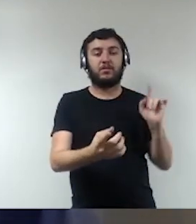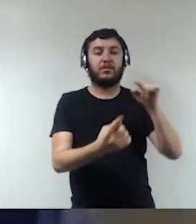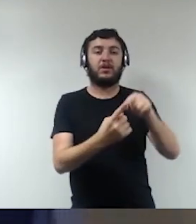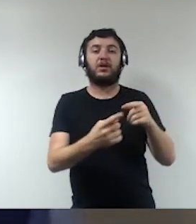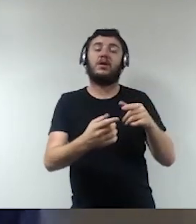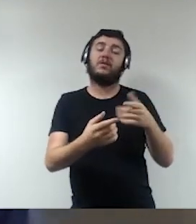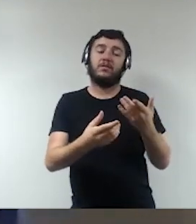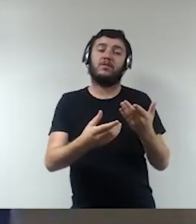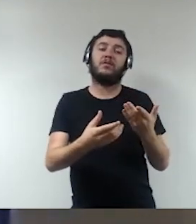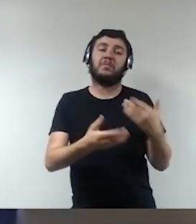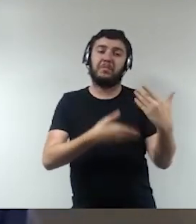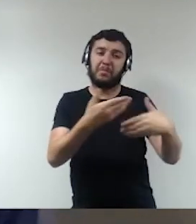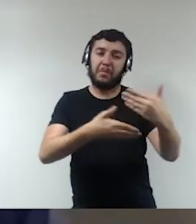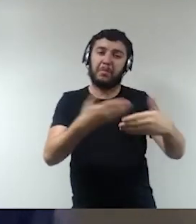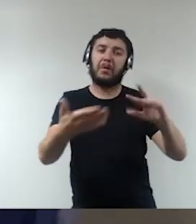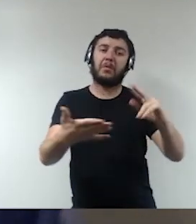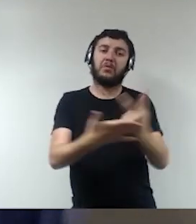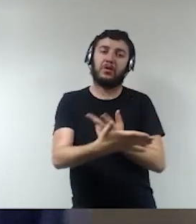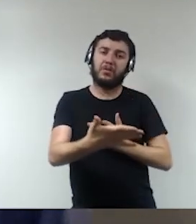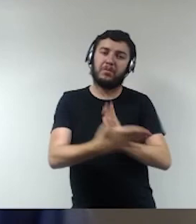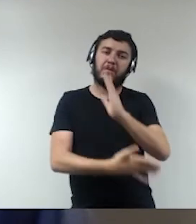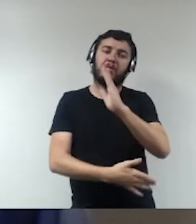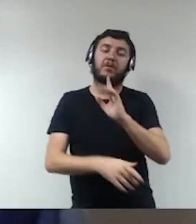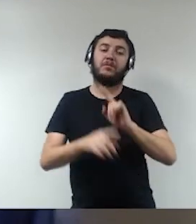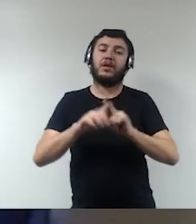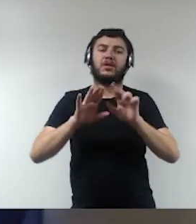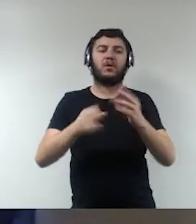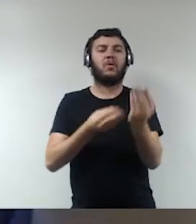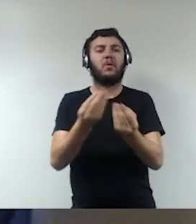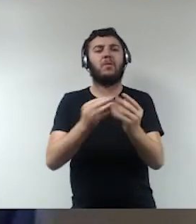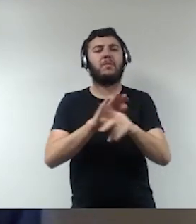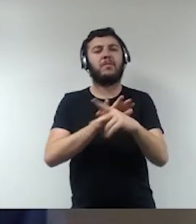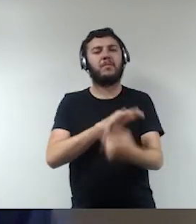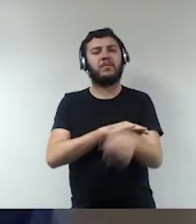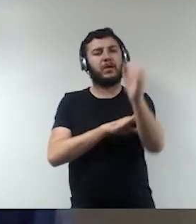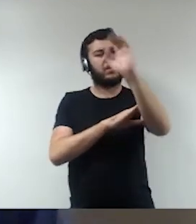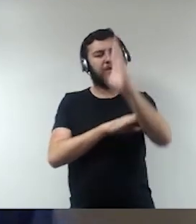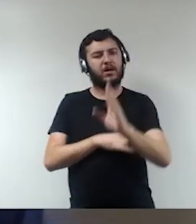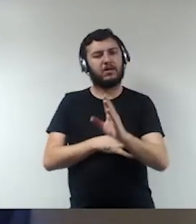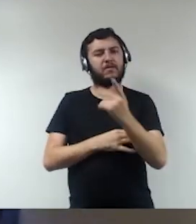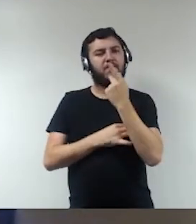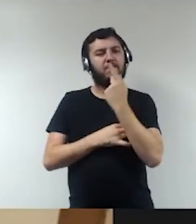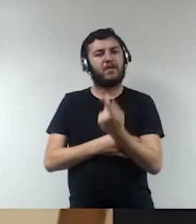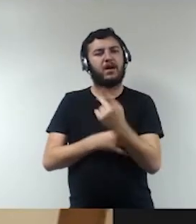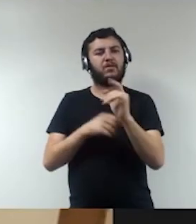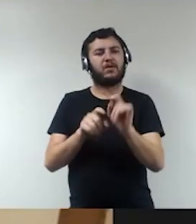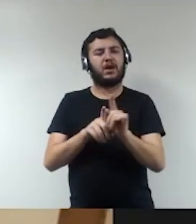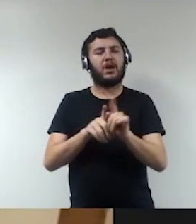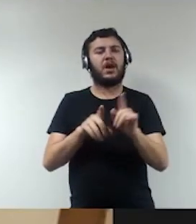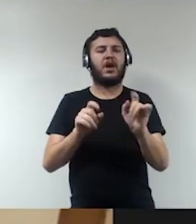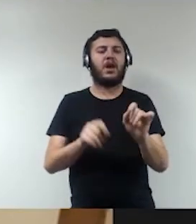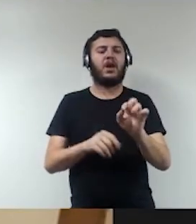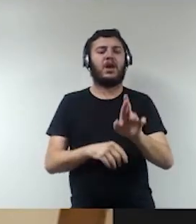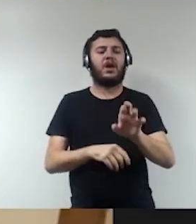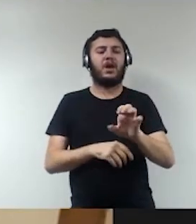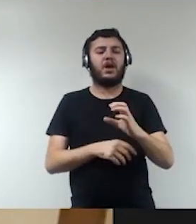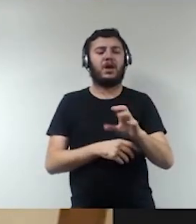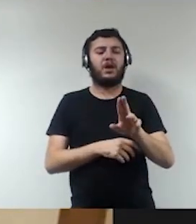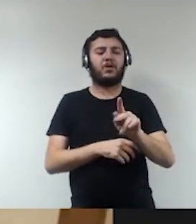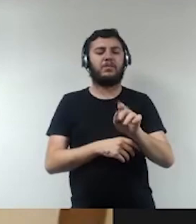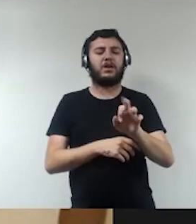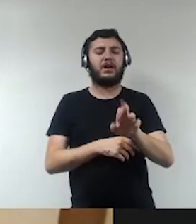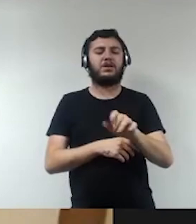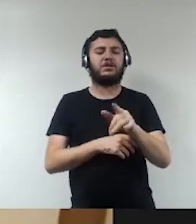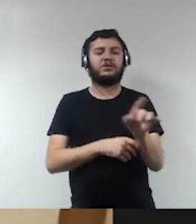vir a funcionar no Brasil, quando a gente fala em recuperação extrajudicial? Pois é, assim, a gente só tem 5 minutos